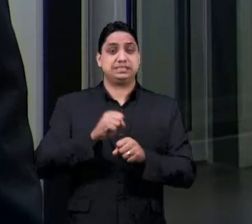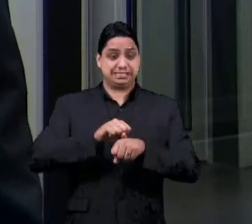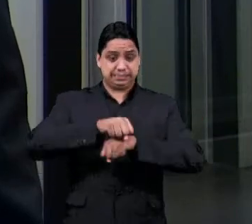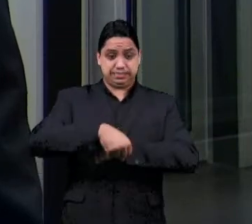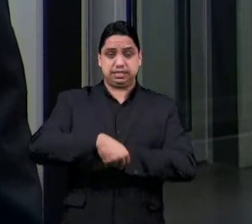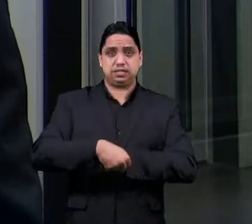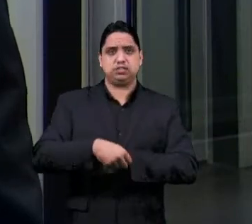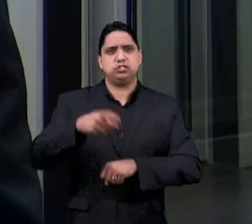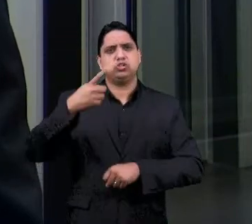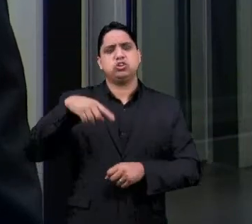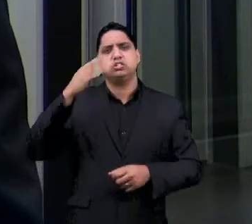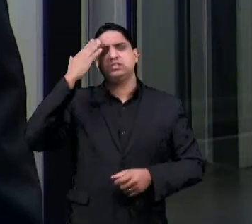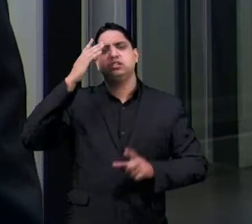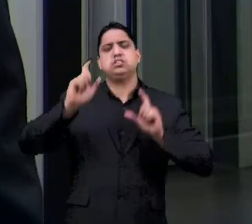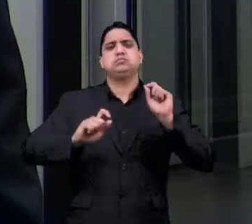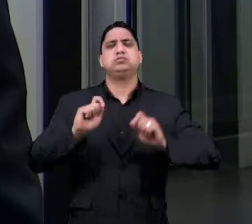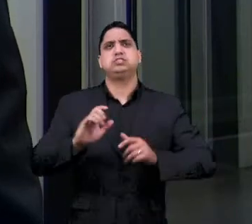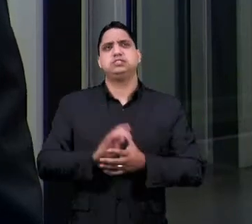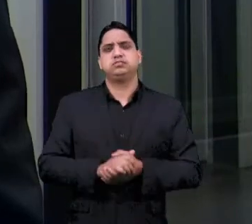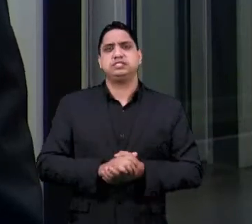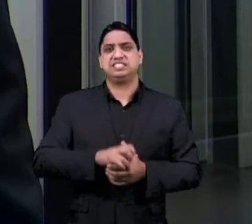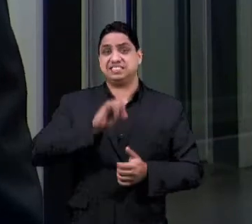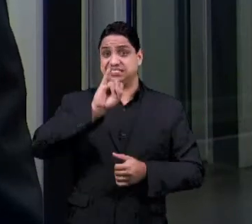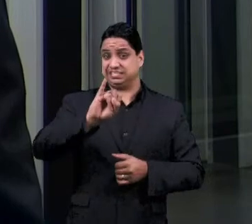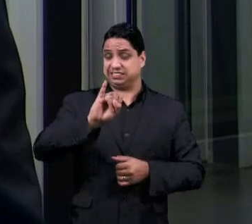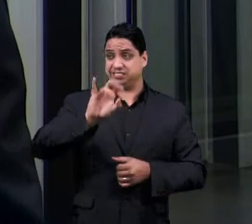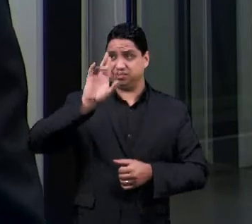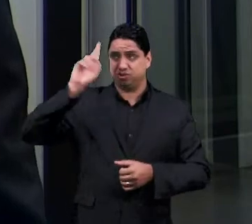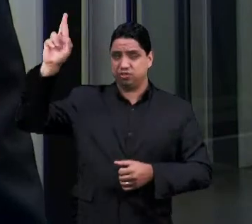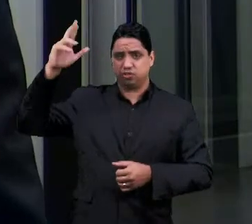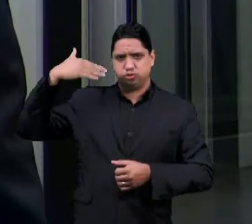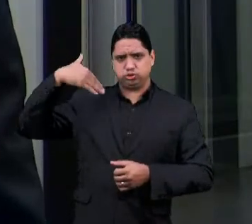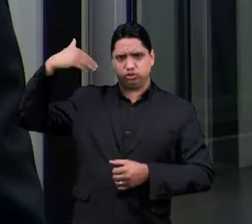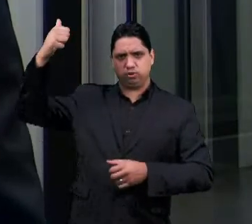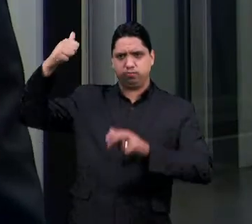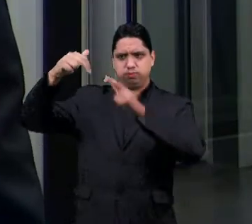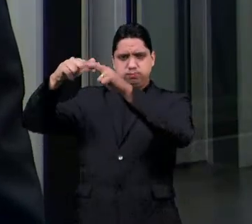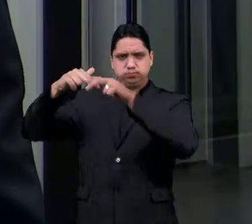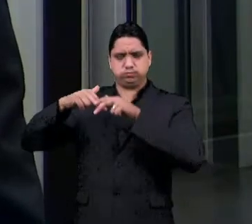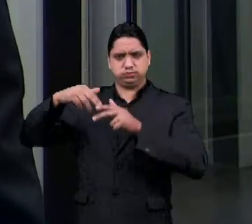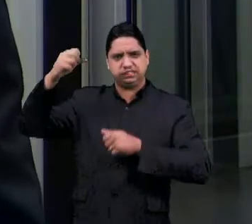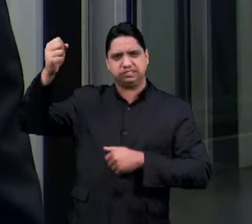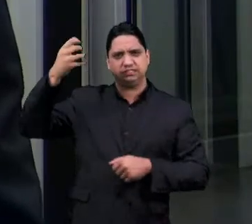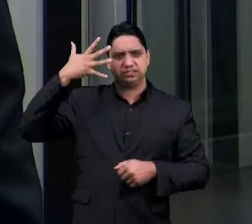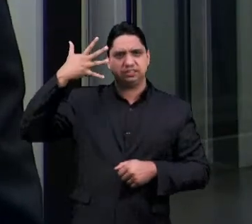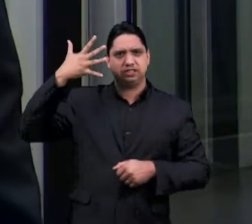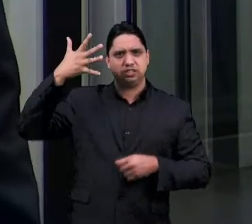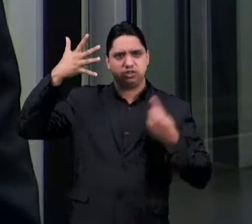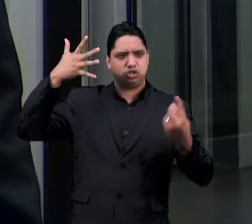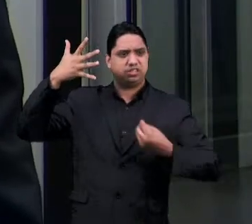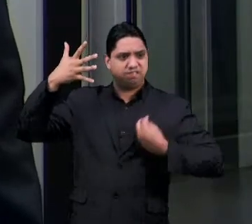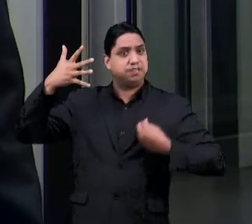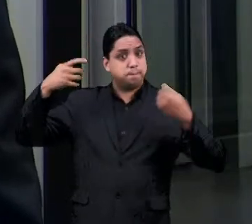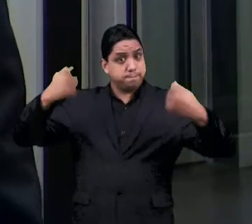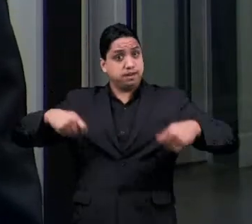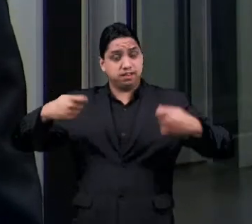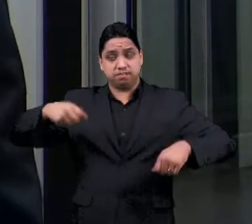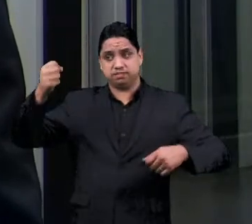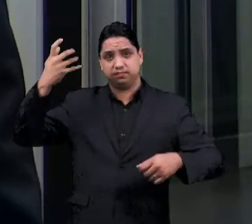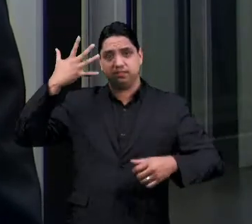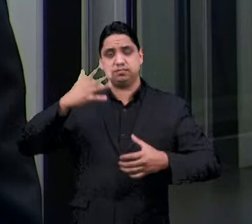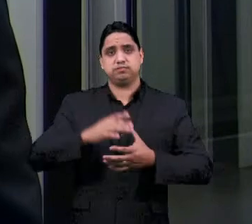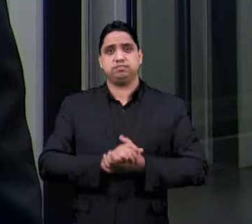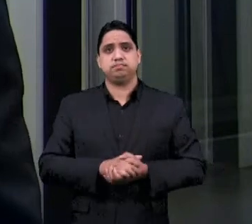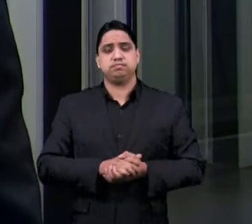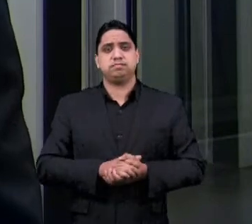E nós entendemos o seguinte: se o Senhor nos alcançou por uma revelação, a nossa vida deveria ser revelada.